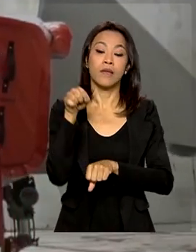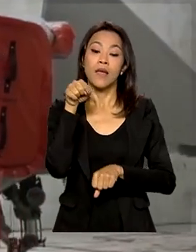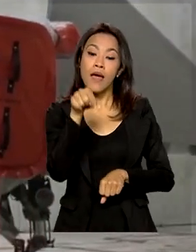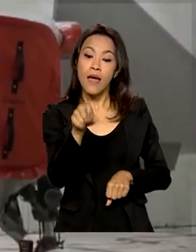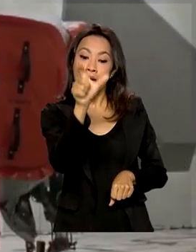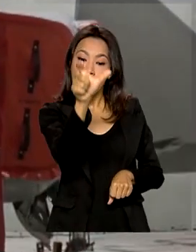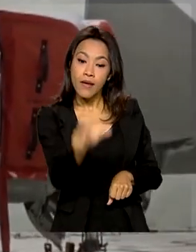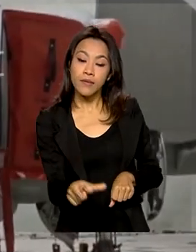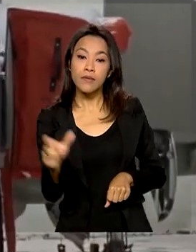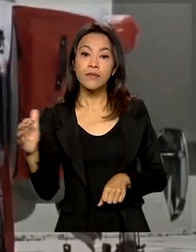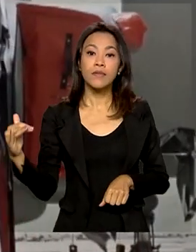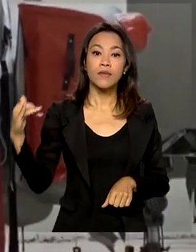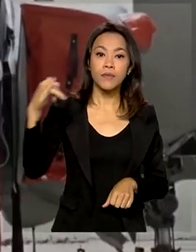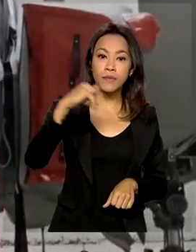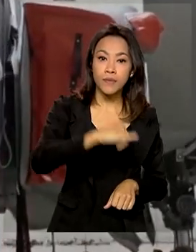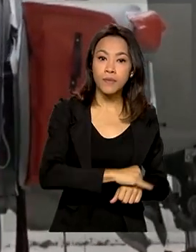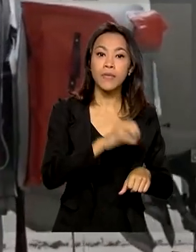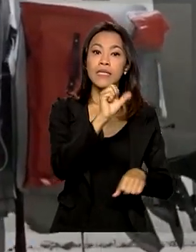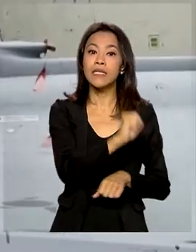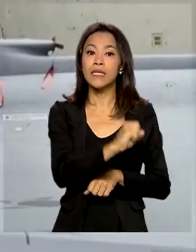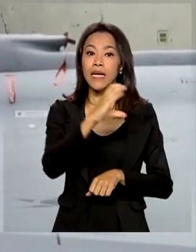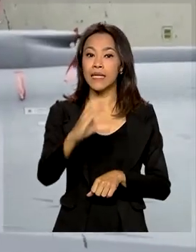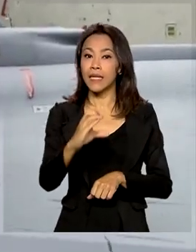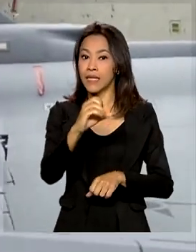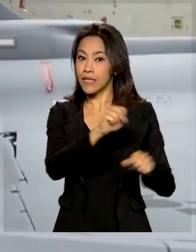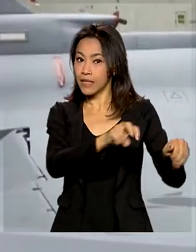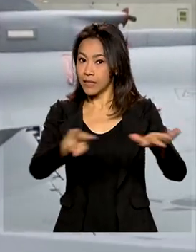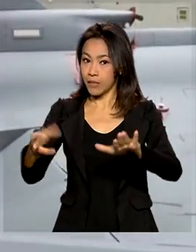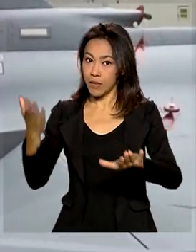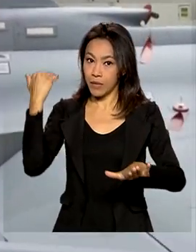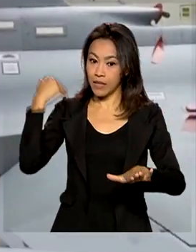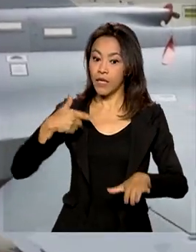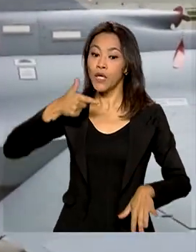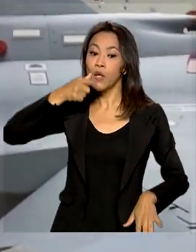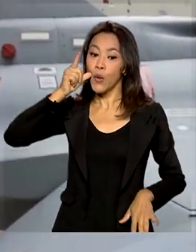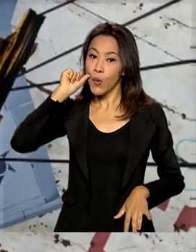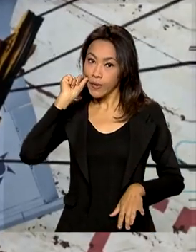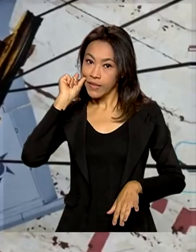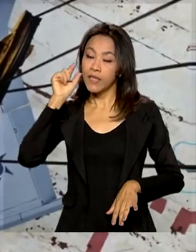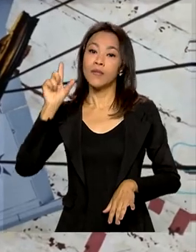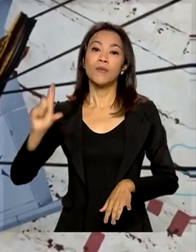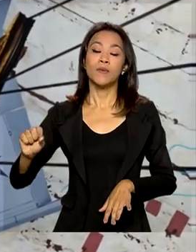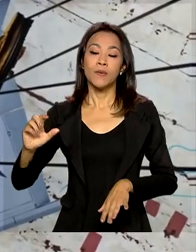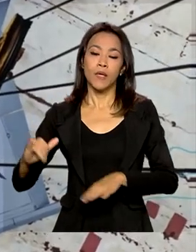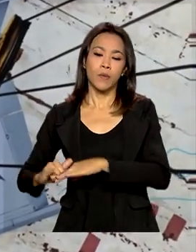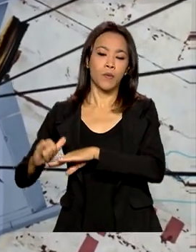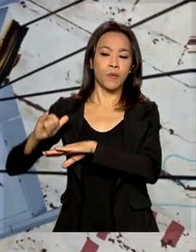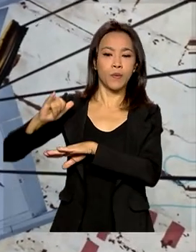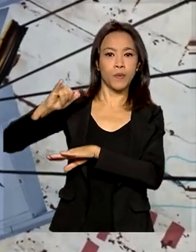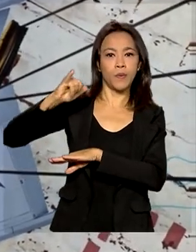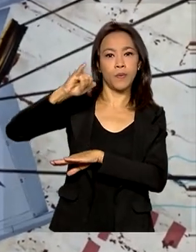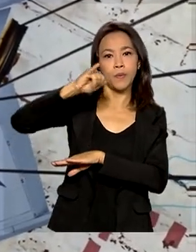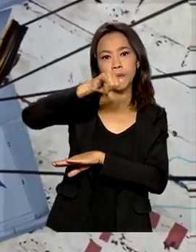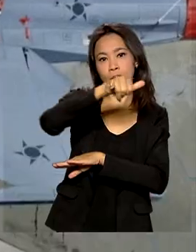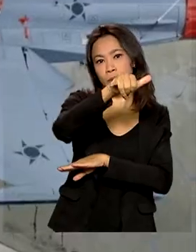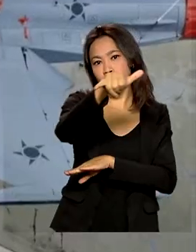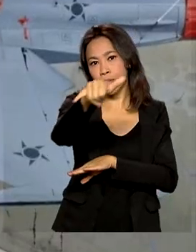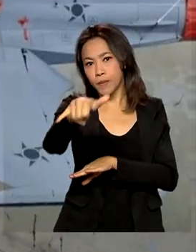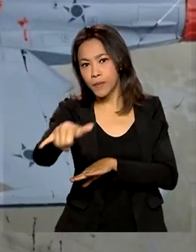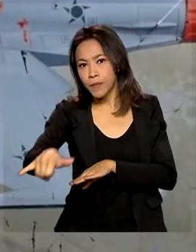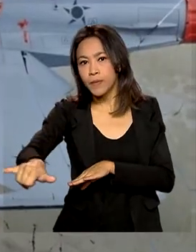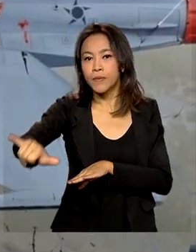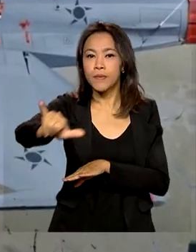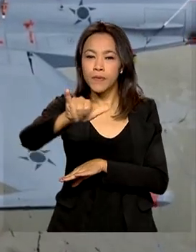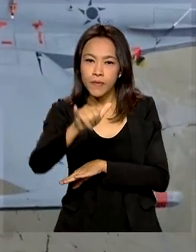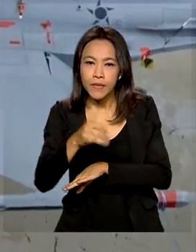aportaram em Navegantes Santa Catarina na semana passada e ontem voaram do aeroporto internacional de Navegantes para o centro de